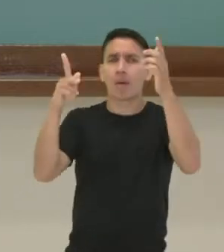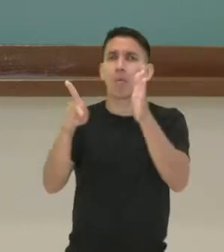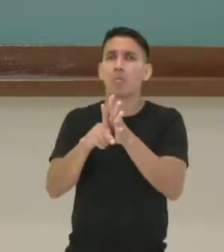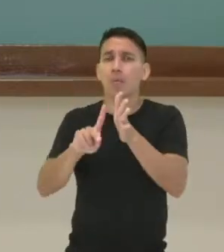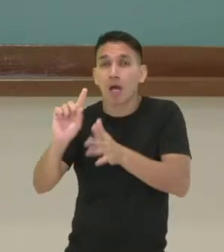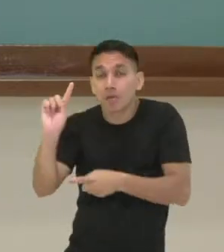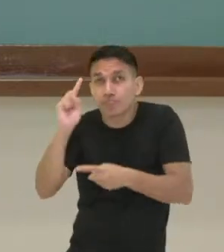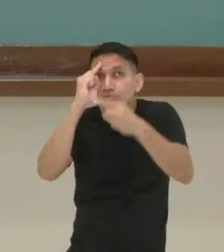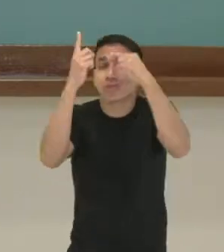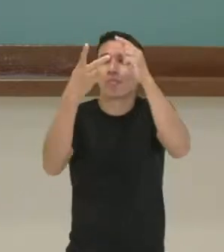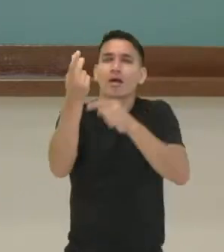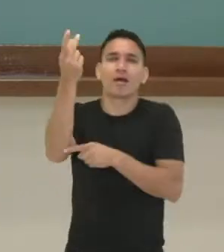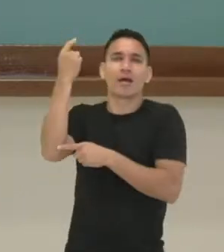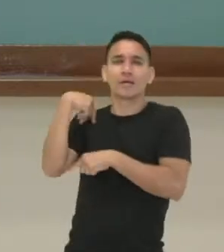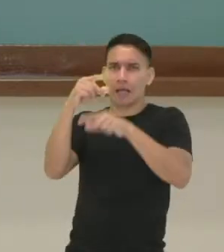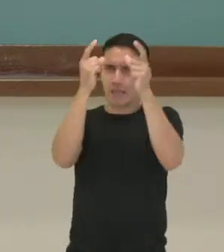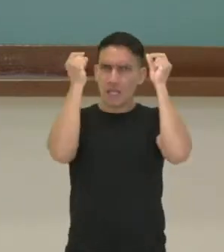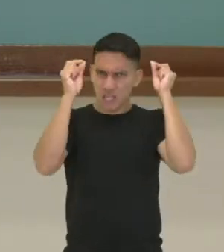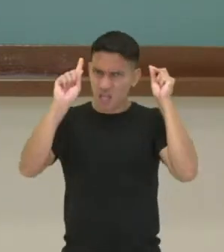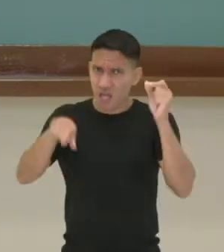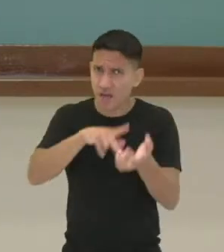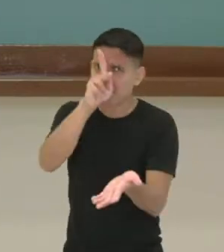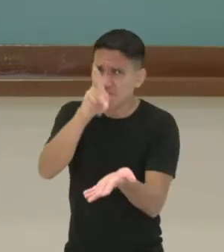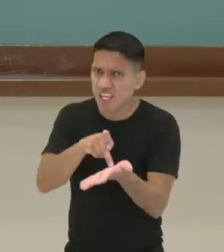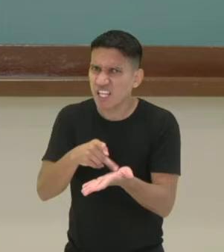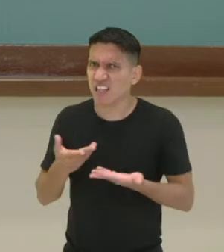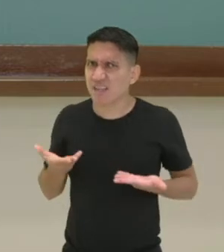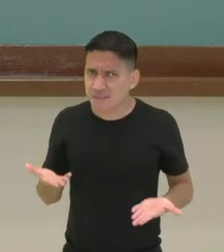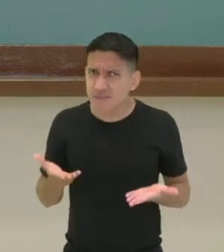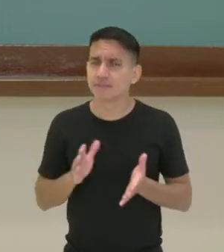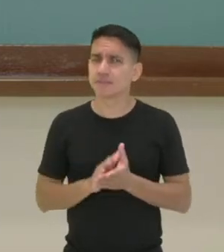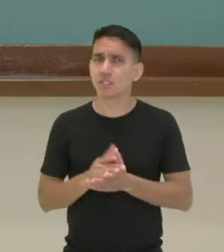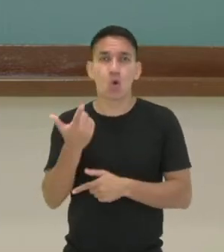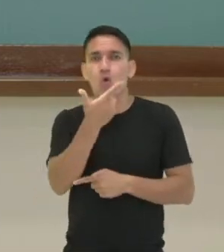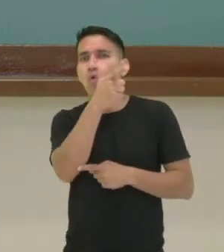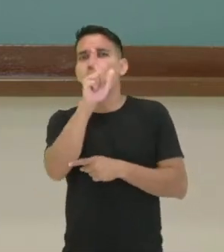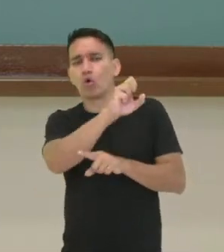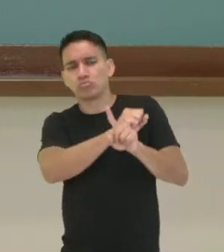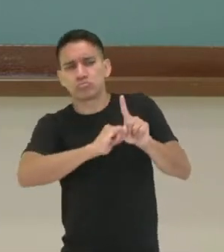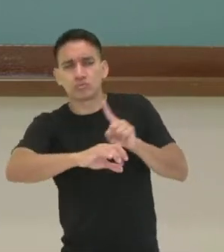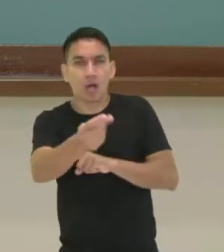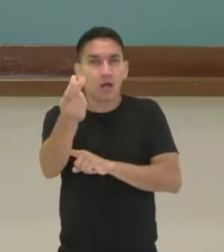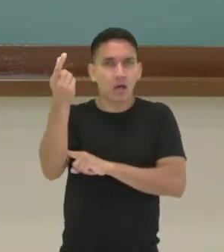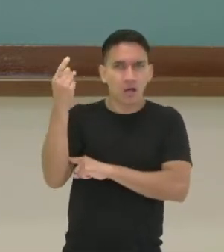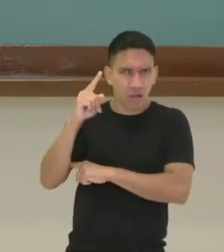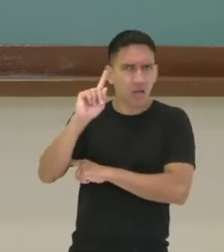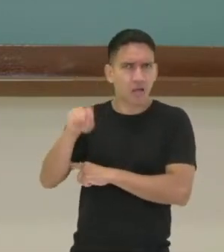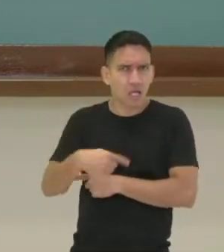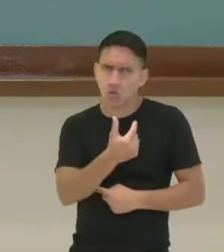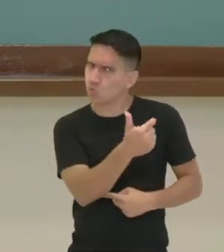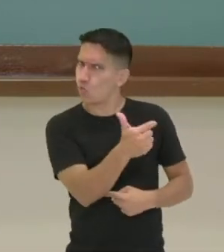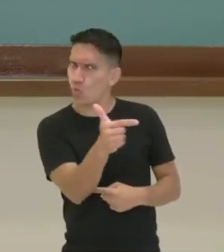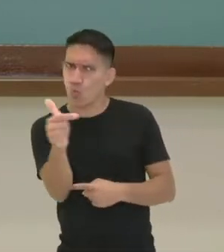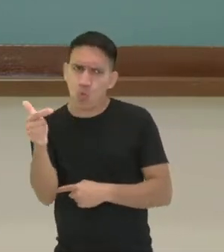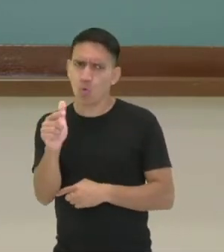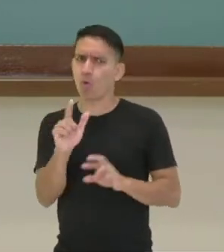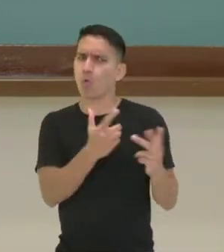gregos. Será que isso é verdade? Será que outras civilizações antigas não tinham também